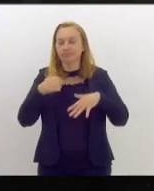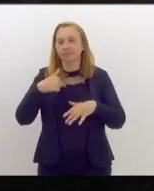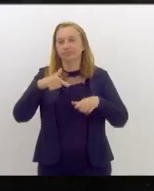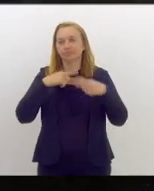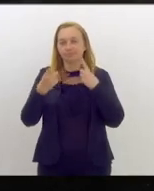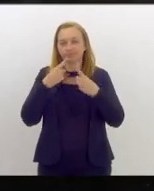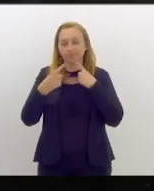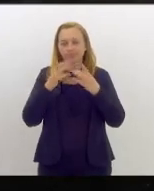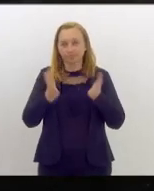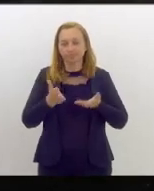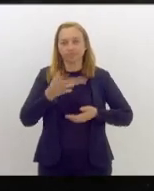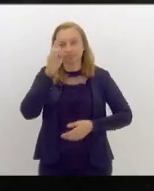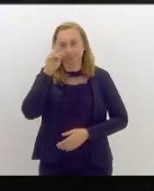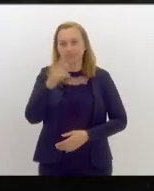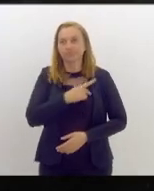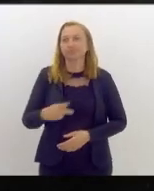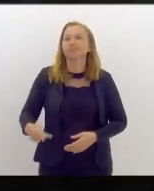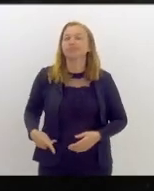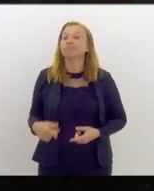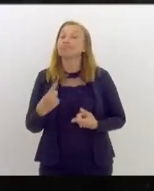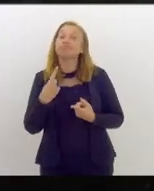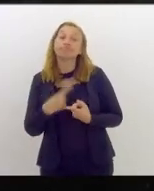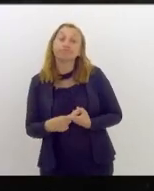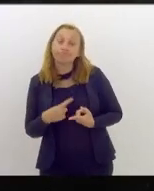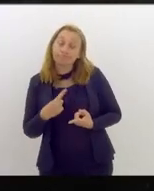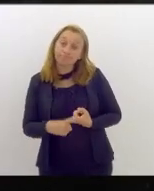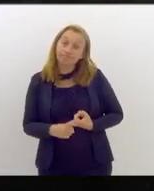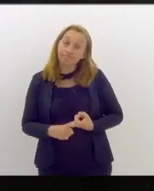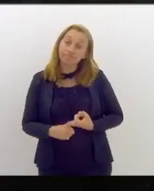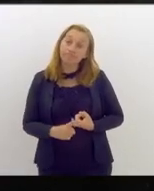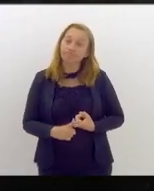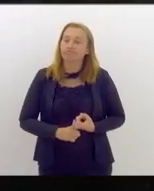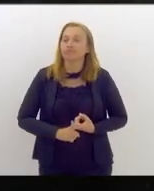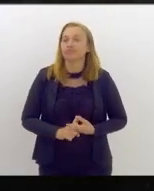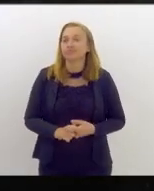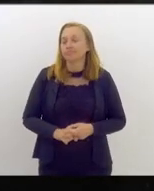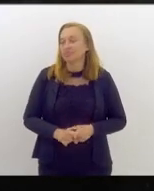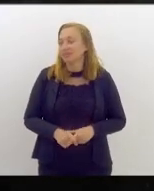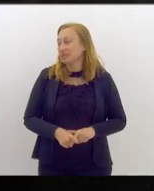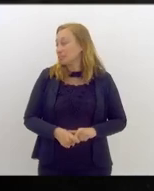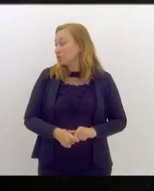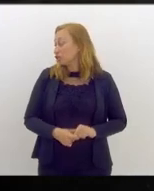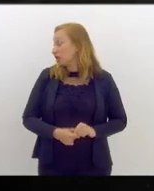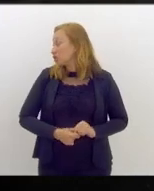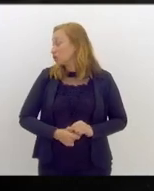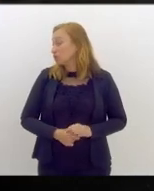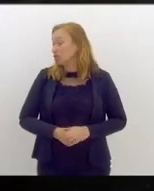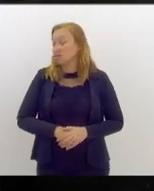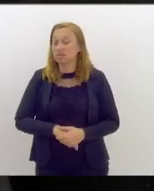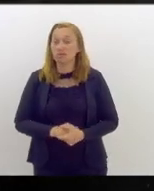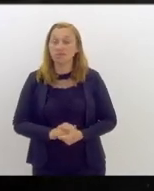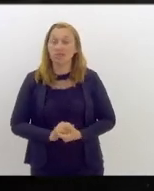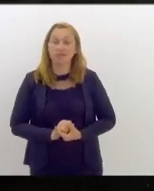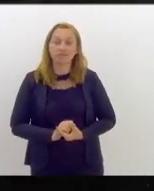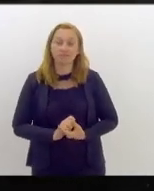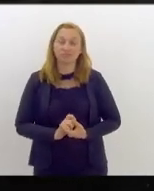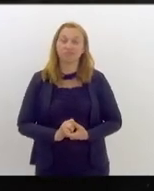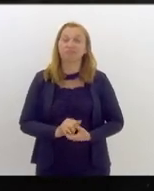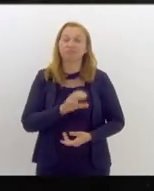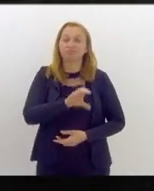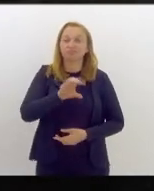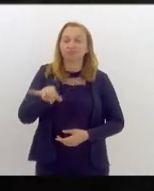senhor presidente E por que na ccj nós